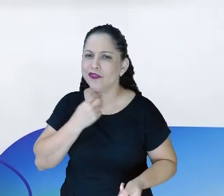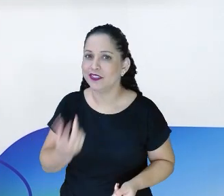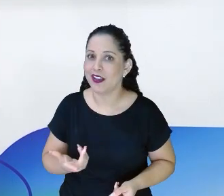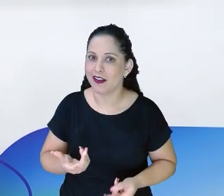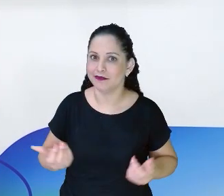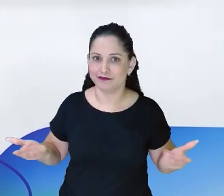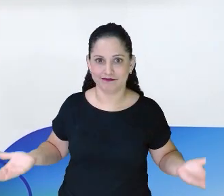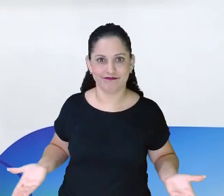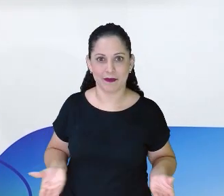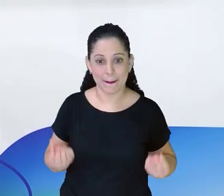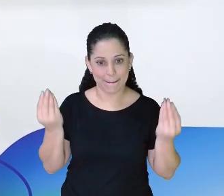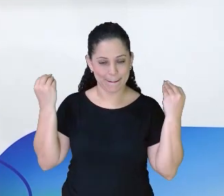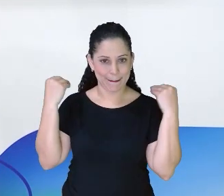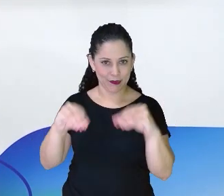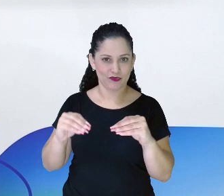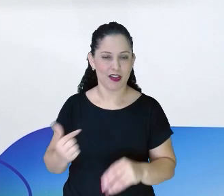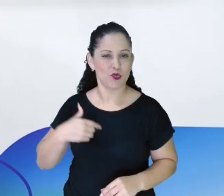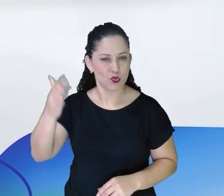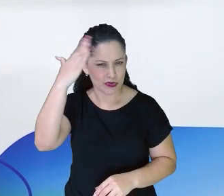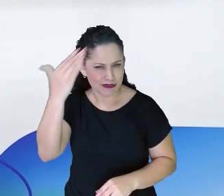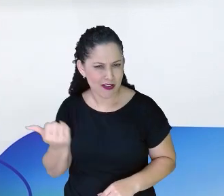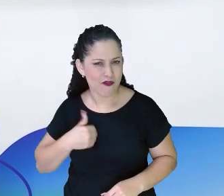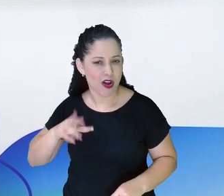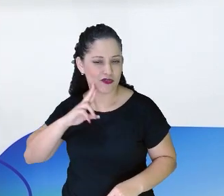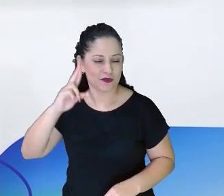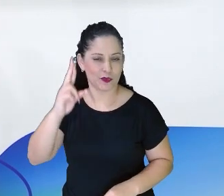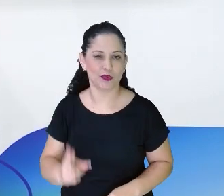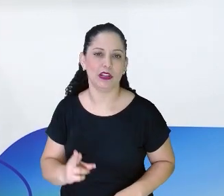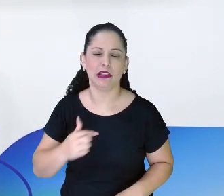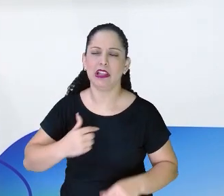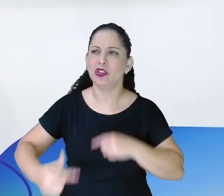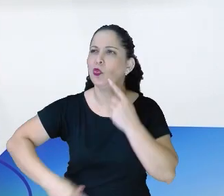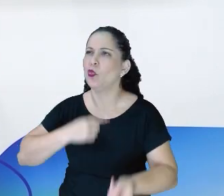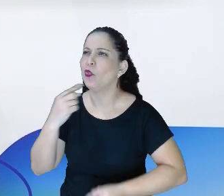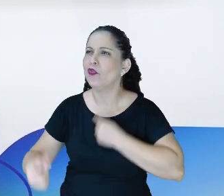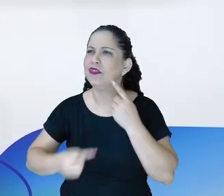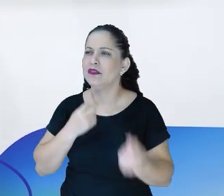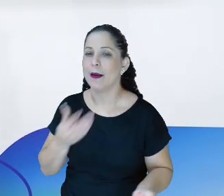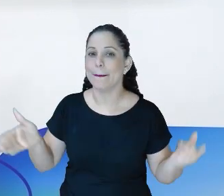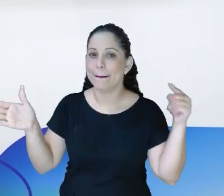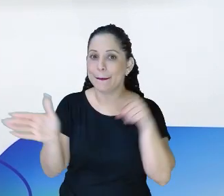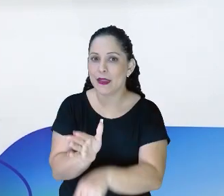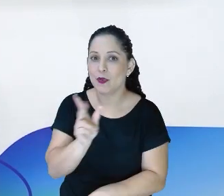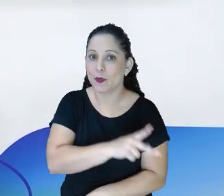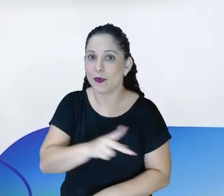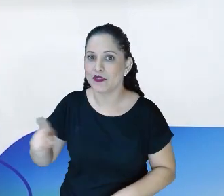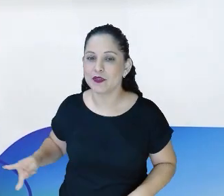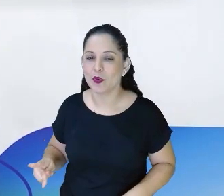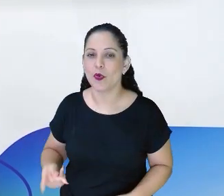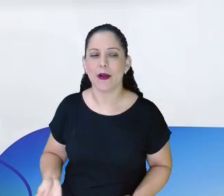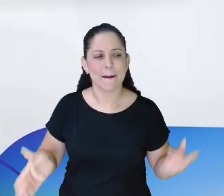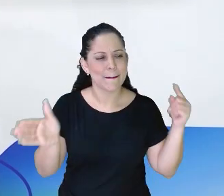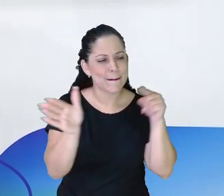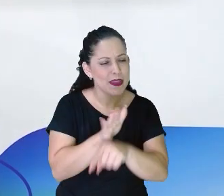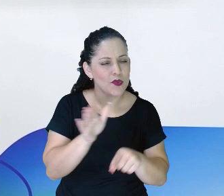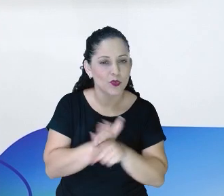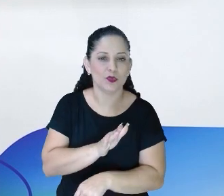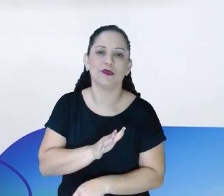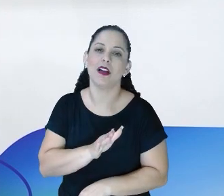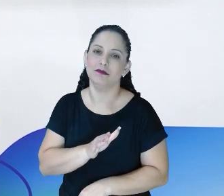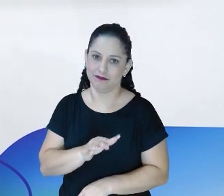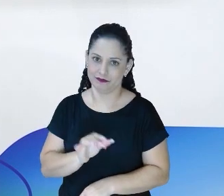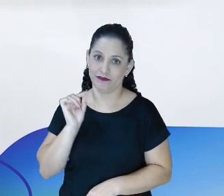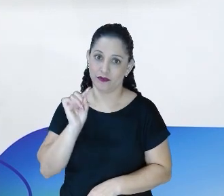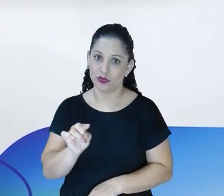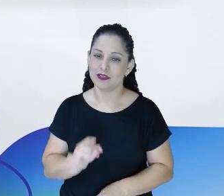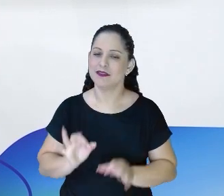eu souber eu vou responder. Ainda ficou com dúvida? Pergunta à tua professora, pergunta ao teu professor. Eu tenho